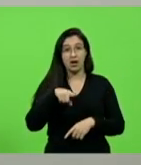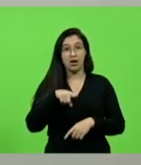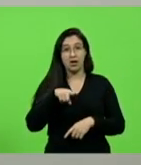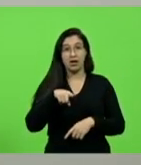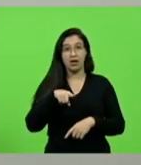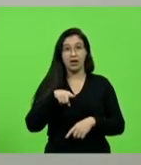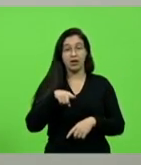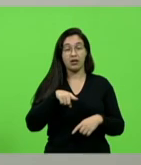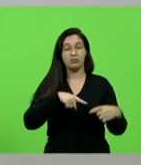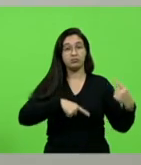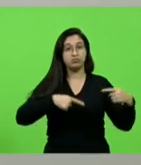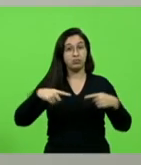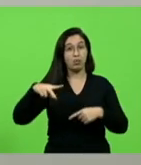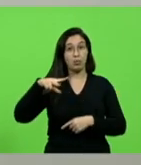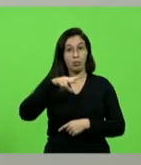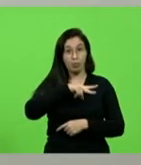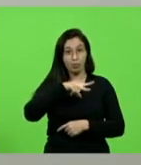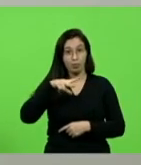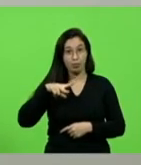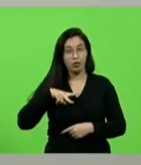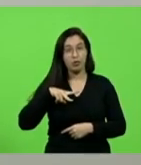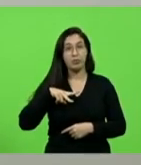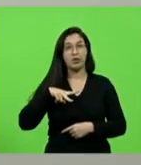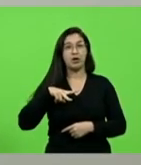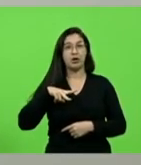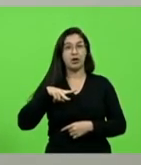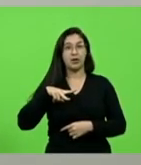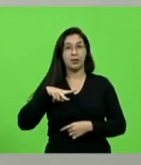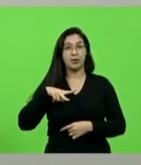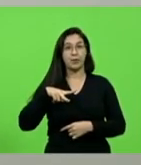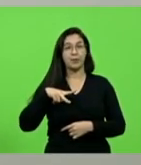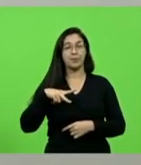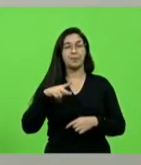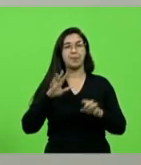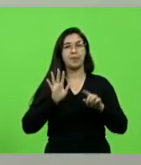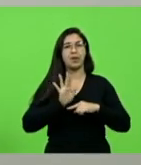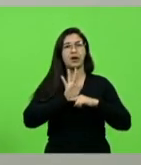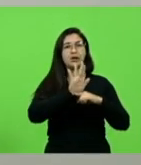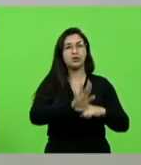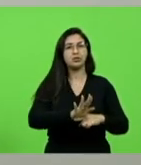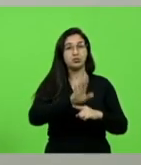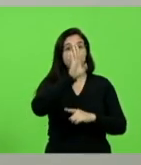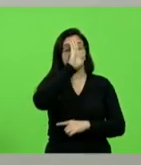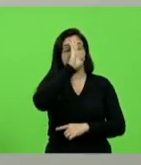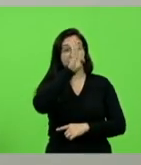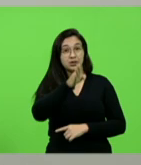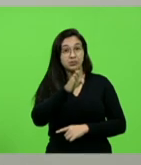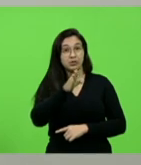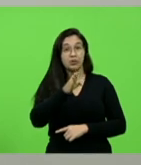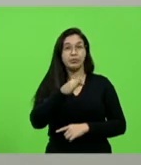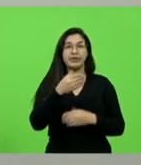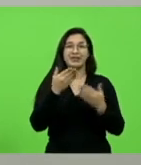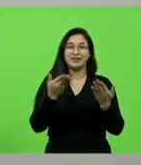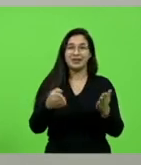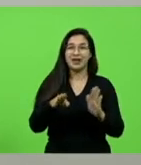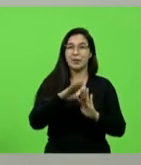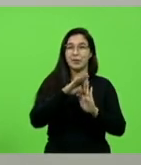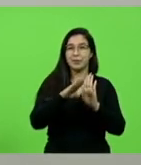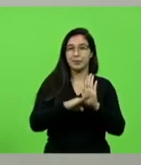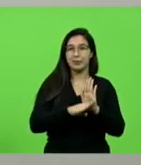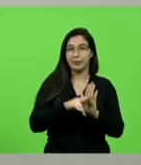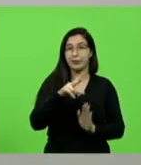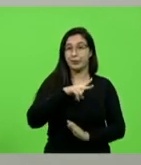discussão, concebidos para implementar principalmente, né, na agenda pública local, os